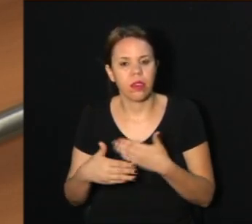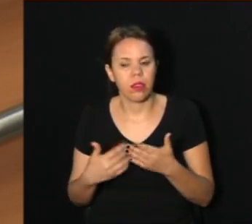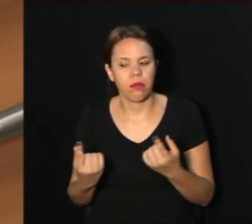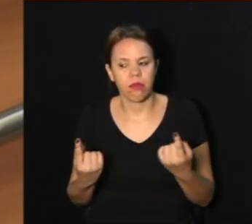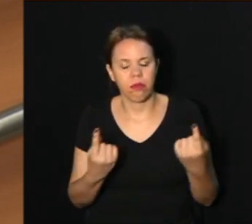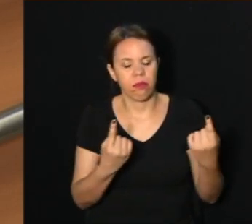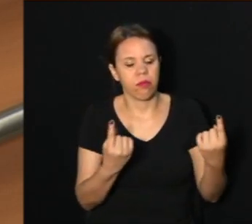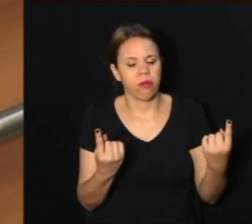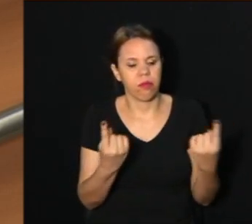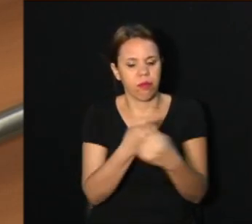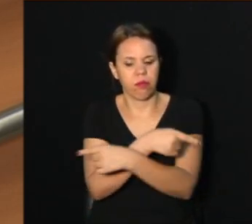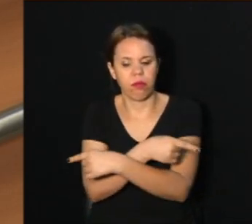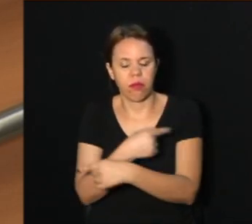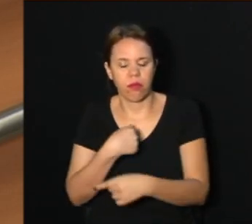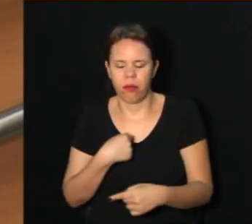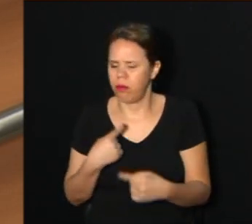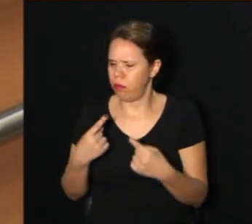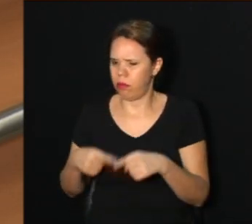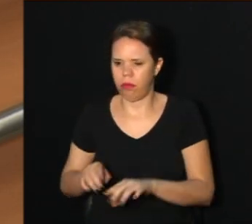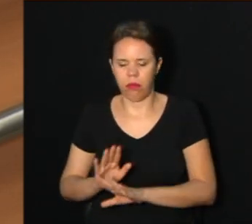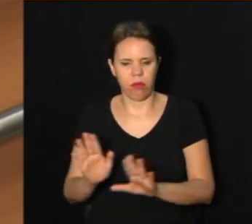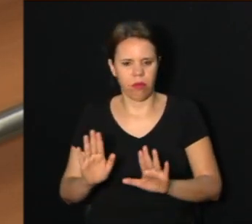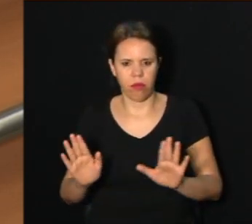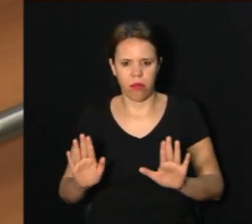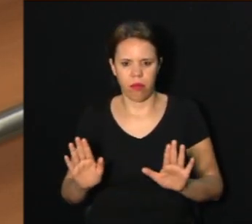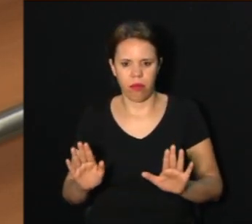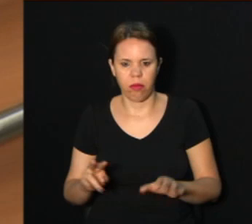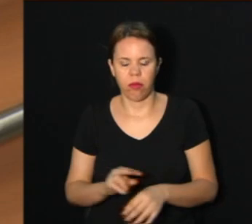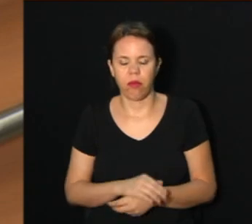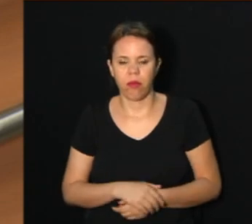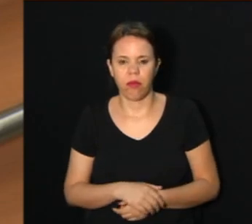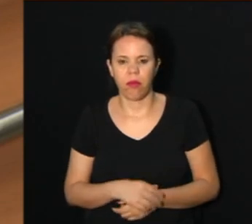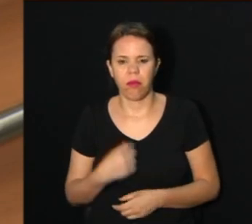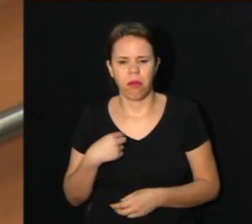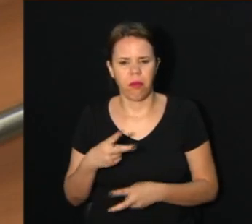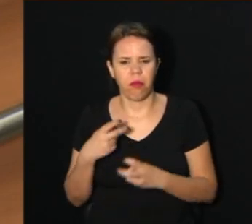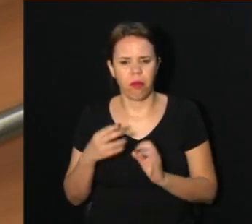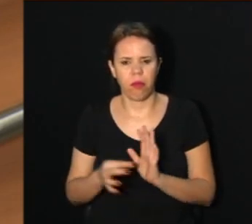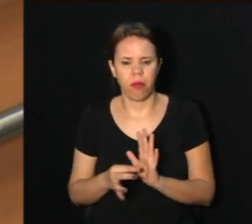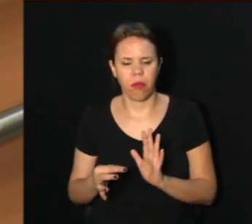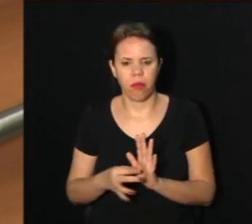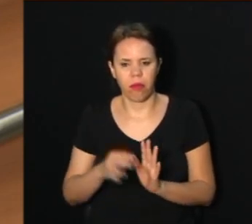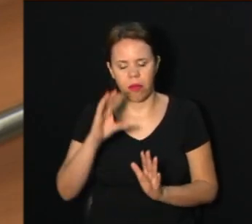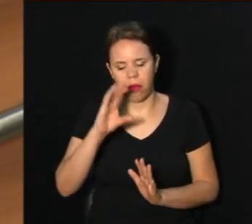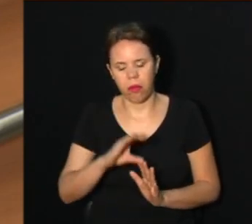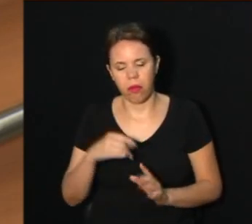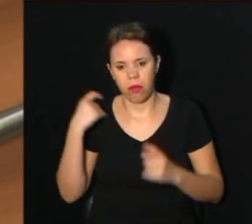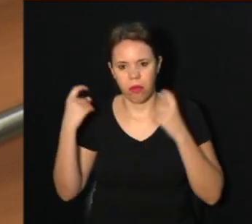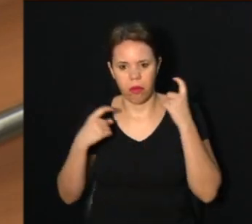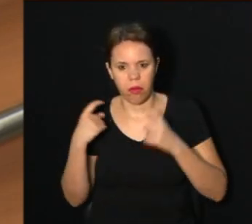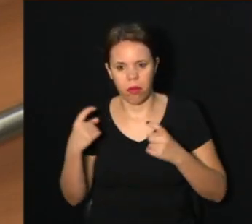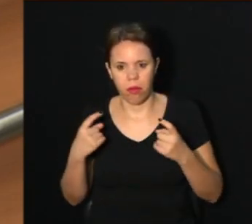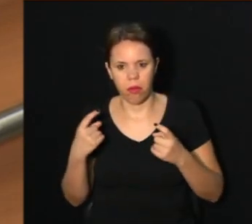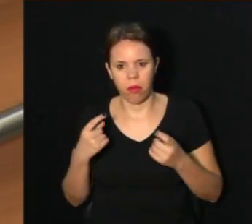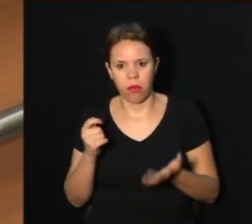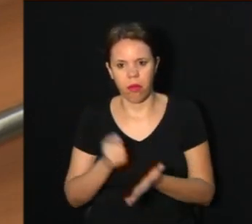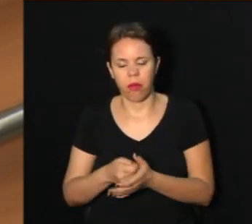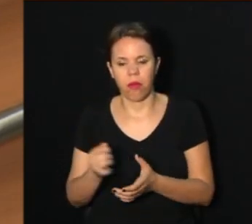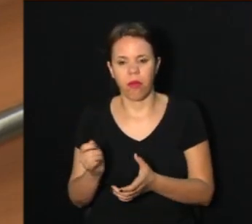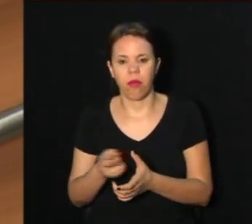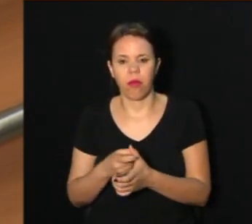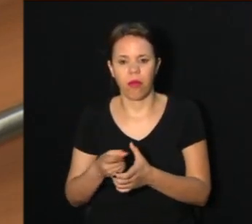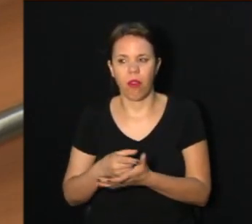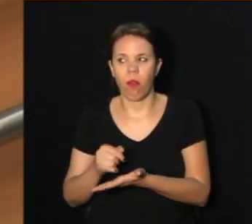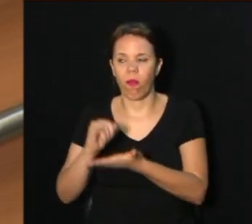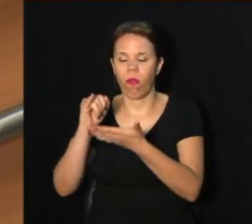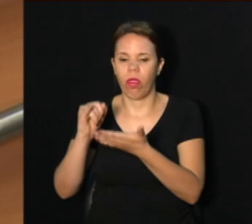contrário. Não que eu seja contra, propriamente dito, mas eu vejo, na minha visão, como leigo cidadão, preocupado com o bolso do contribuinte. Então, é